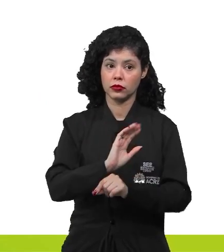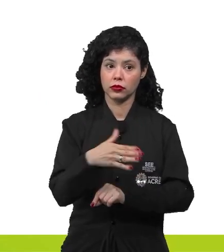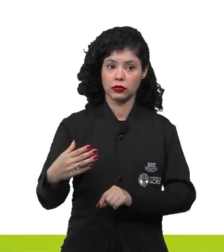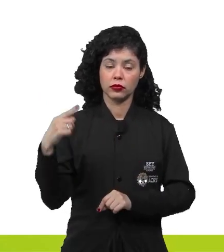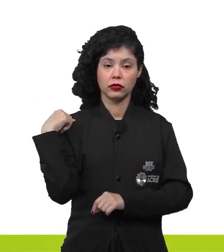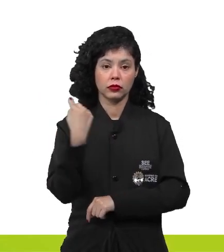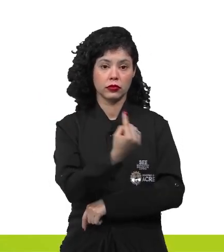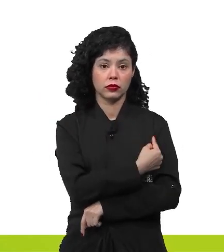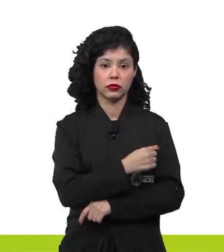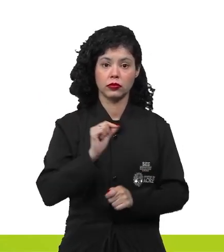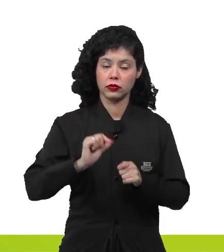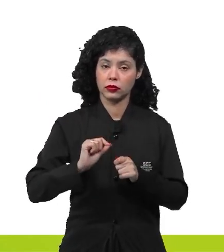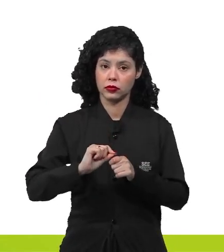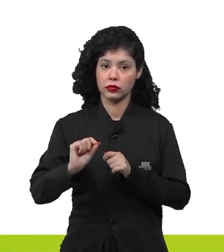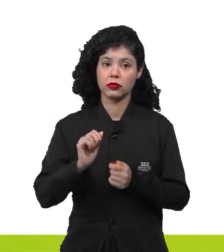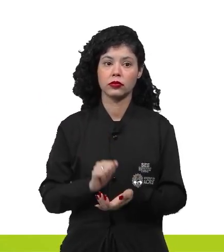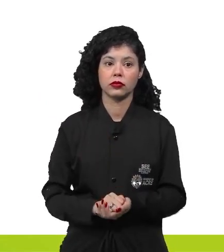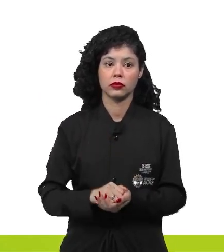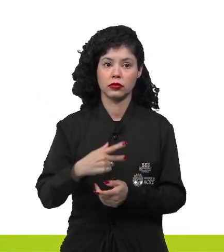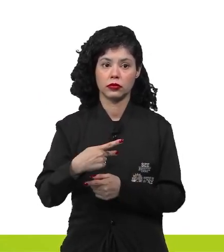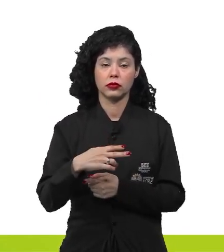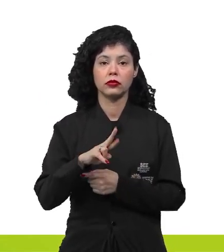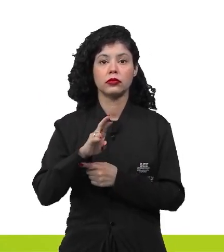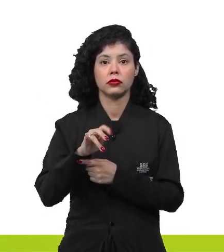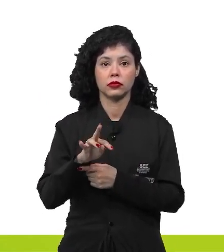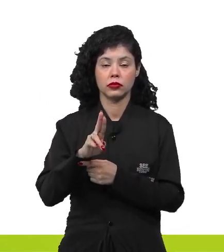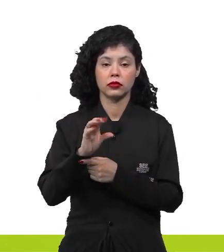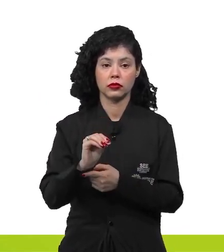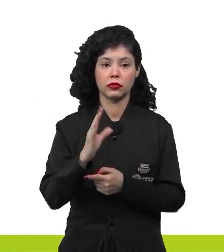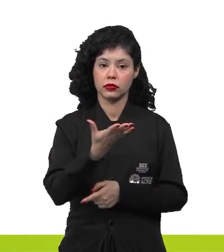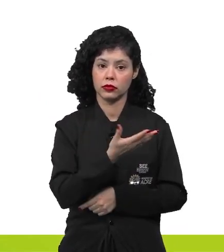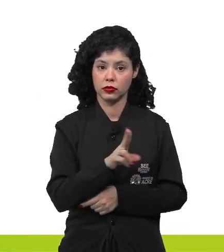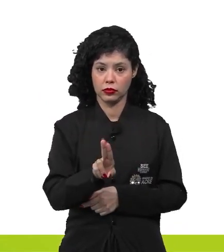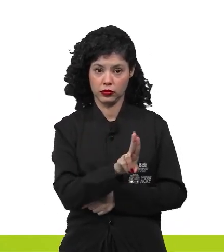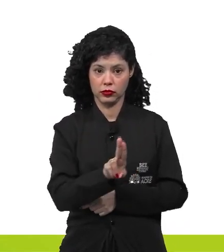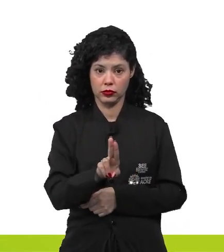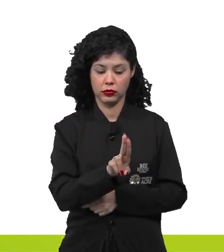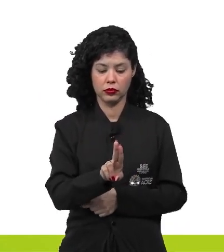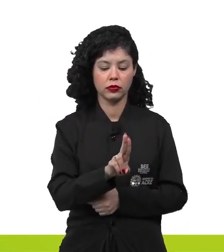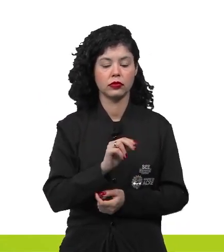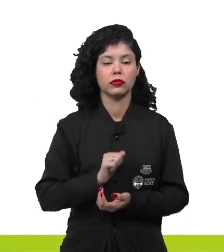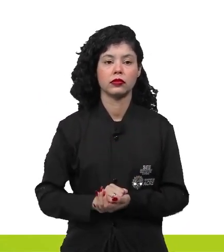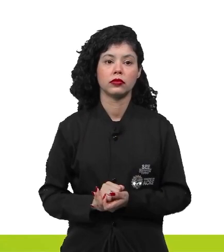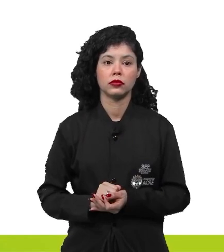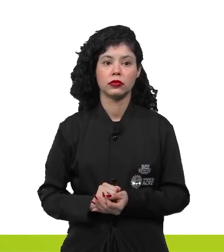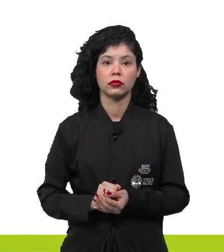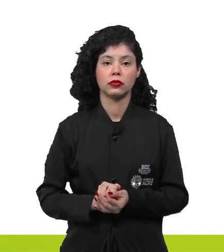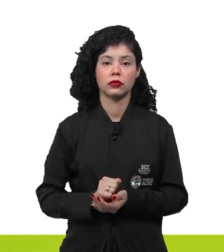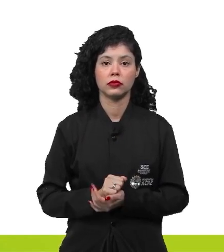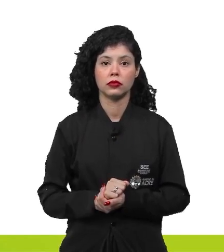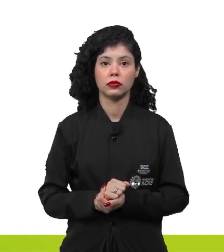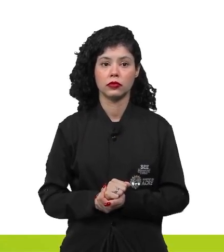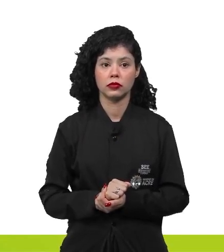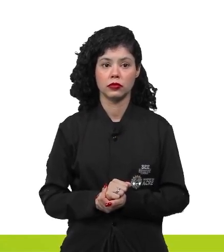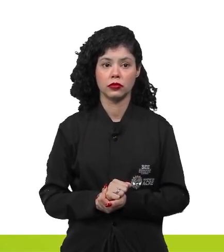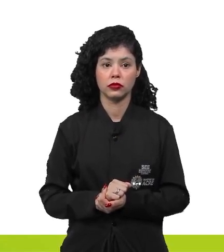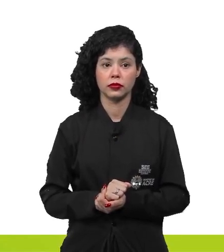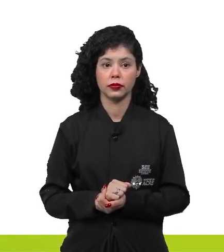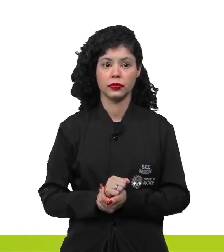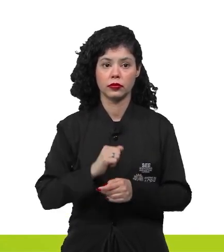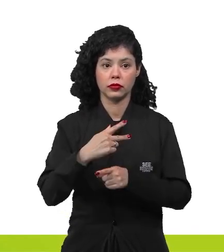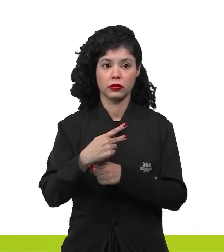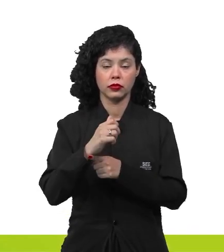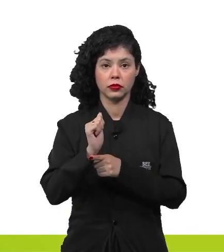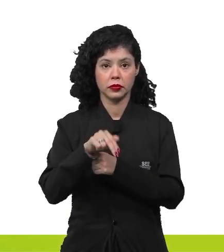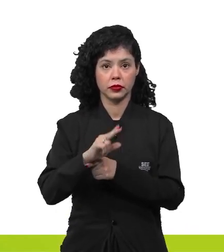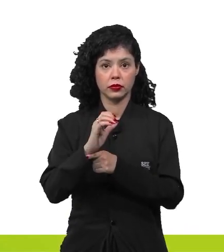nós quisermos fazer um prato. Nós temos aqui um nome. Nós temos banana pancakes, nós temos aqui